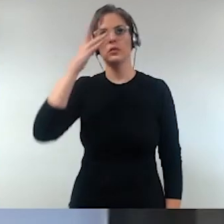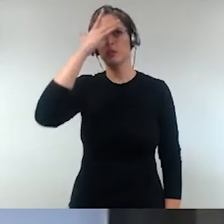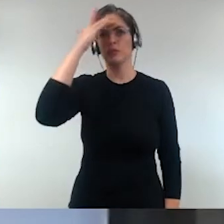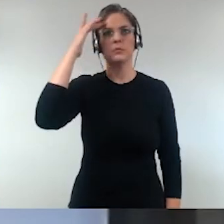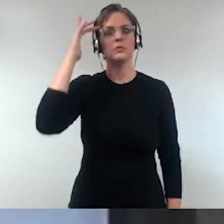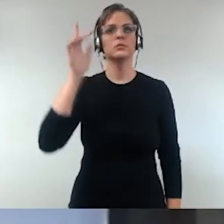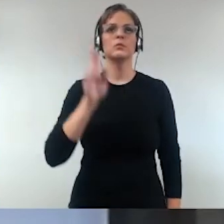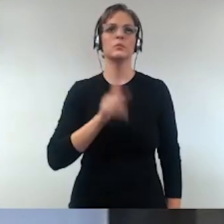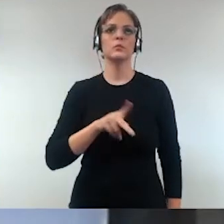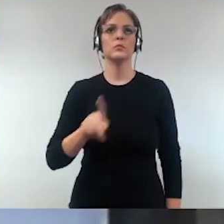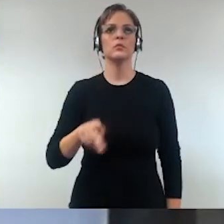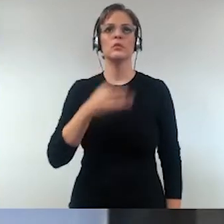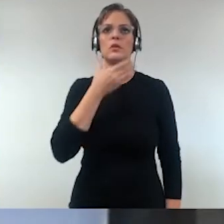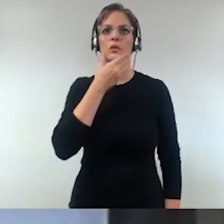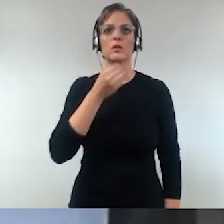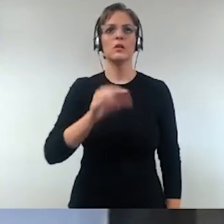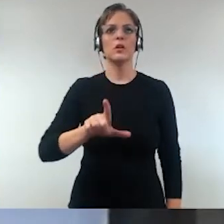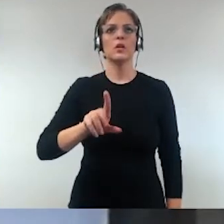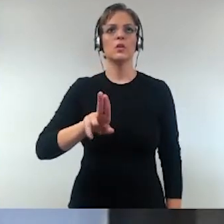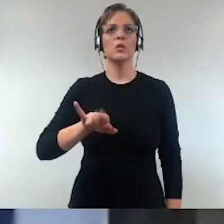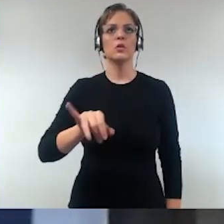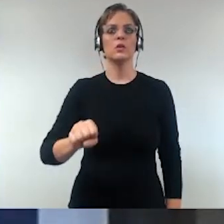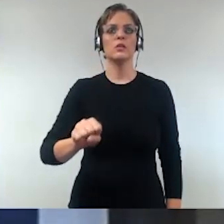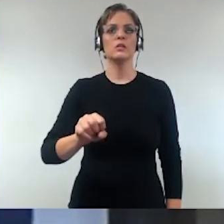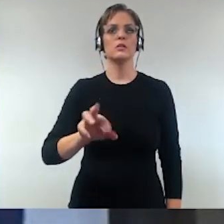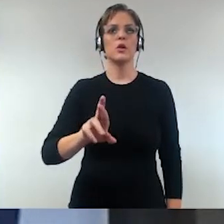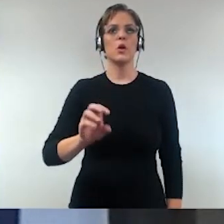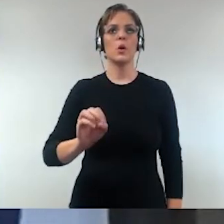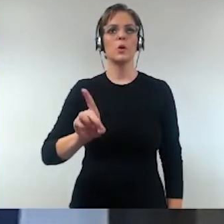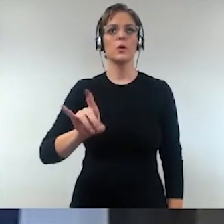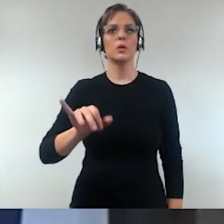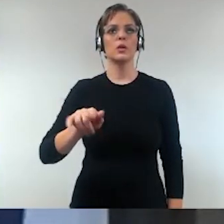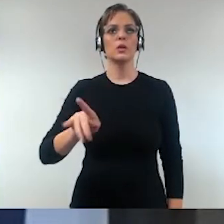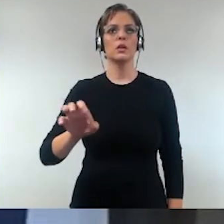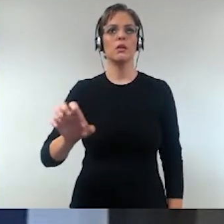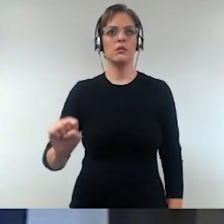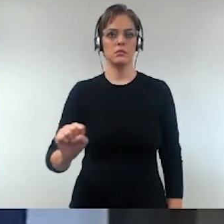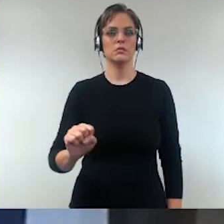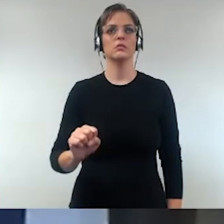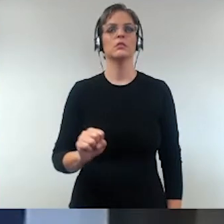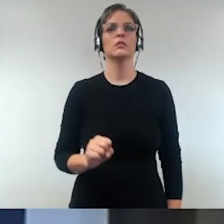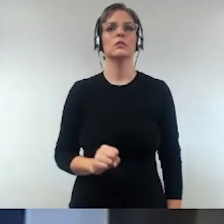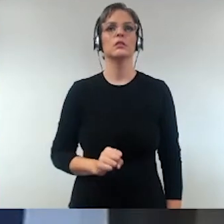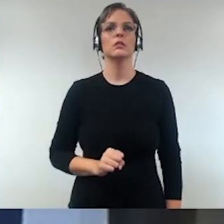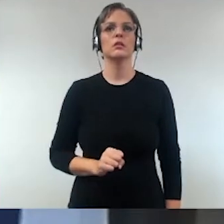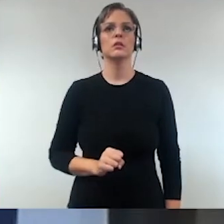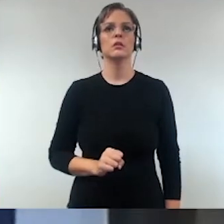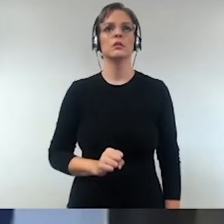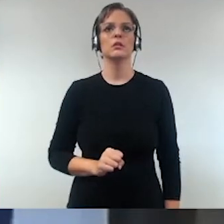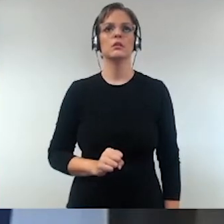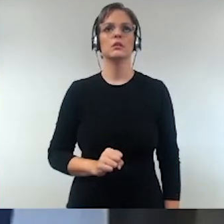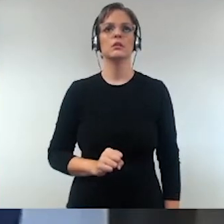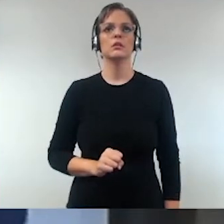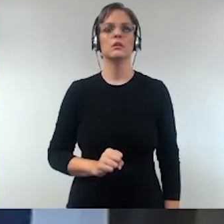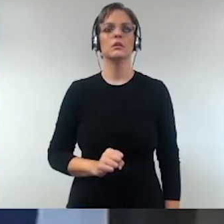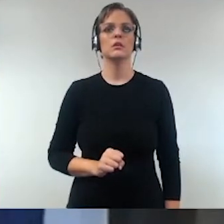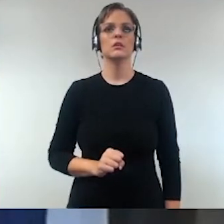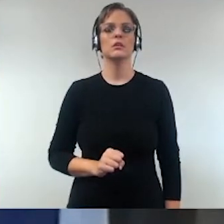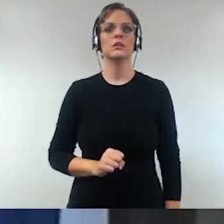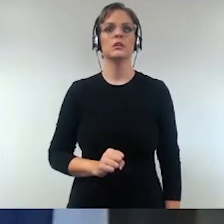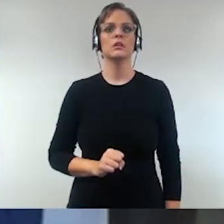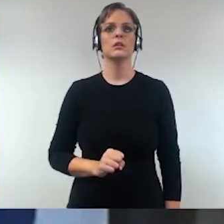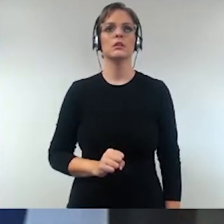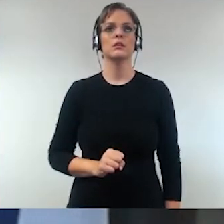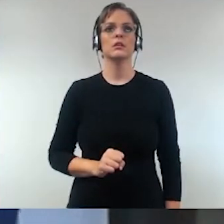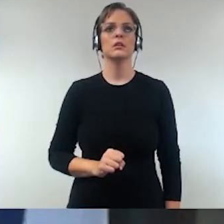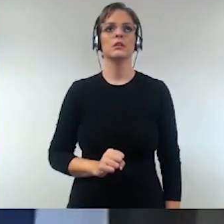professor Luiz Rodrigues Vambier, fazendo aqui minha confissão. Luiz Rodrigues